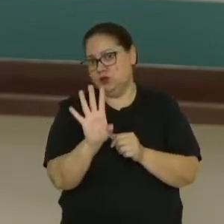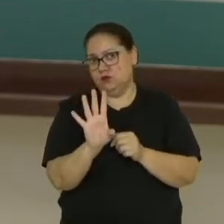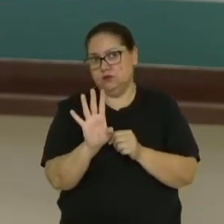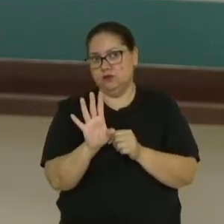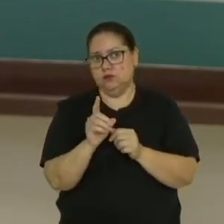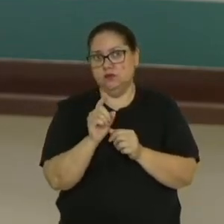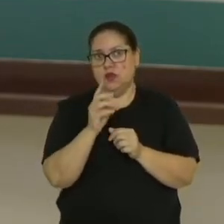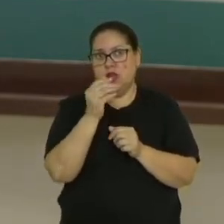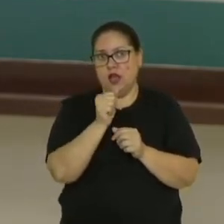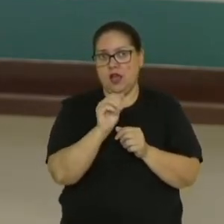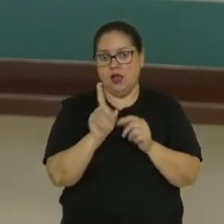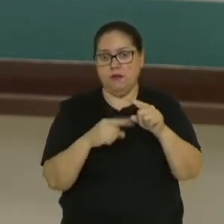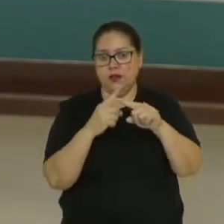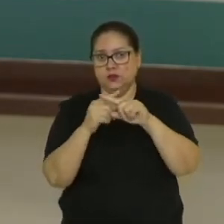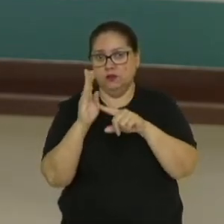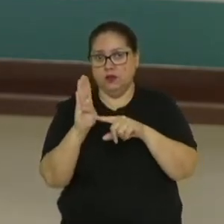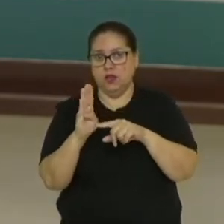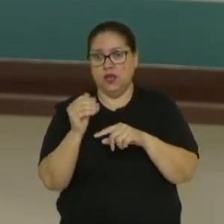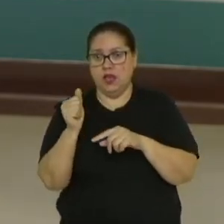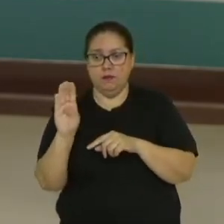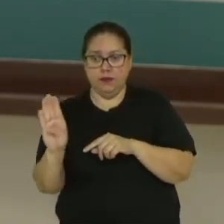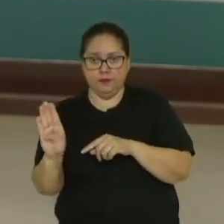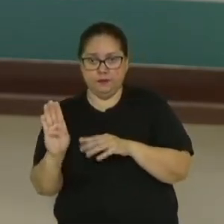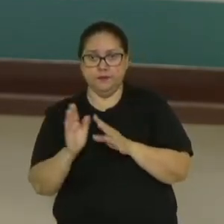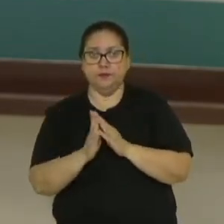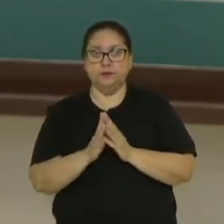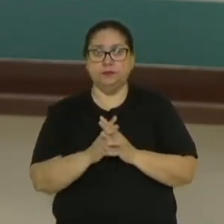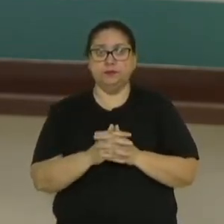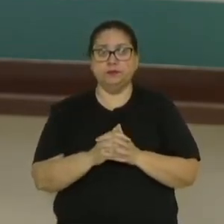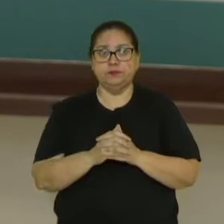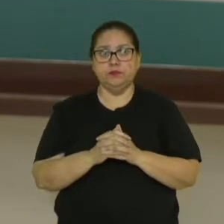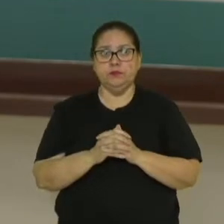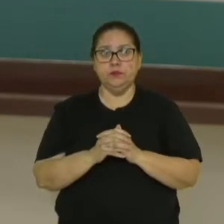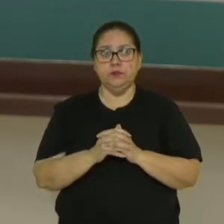gente tem aqui o A mais o B formando AB.